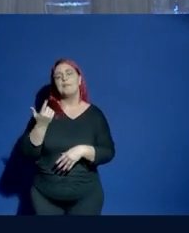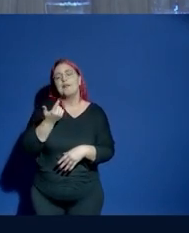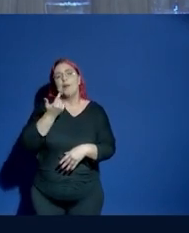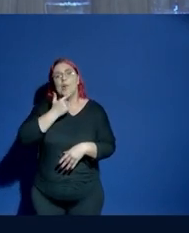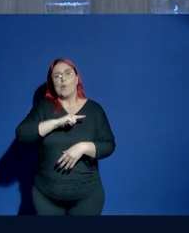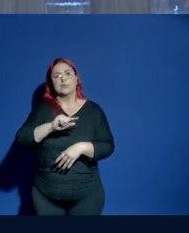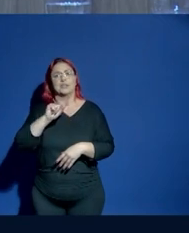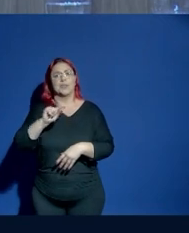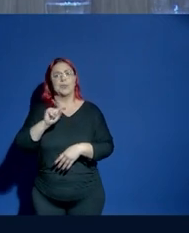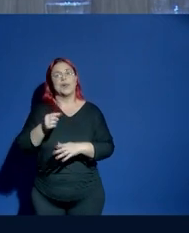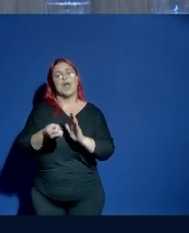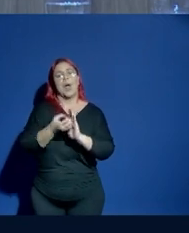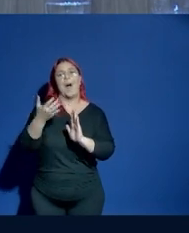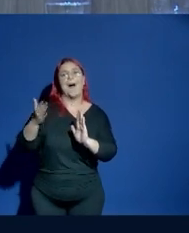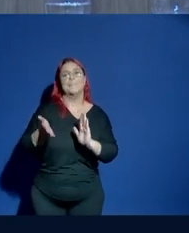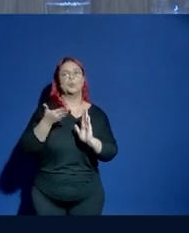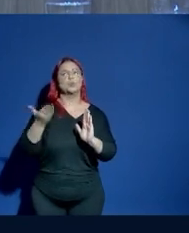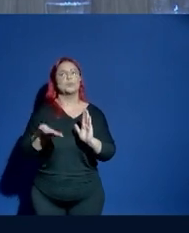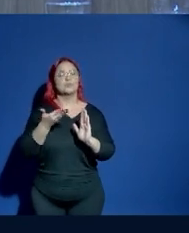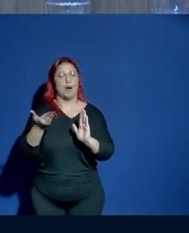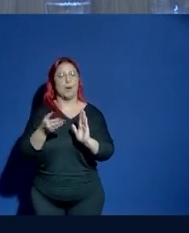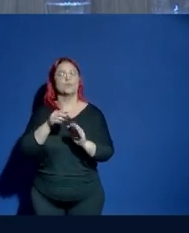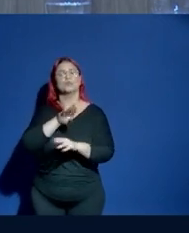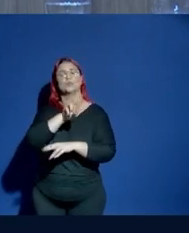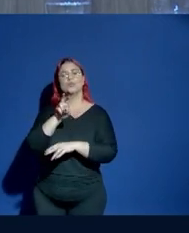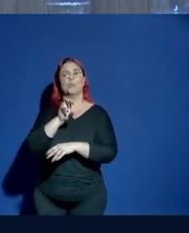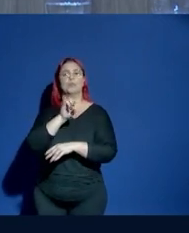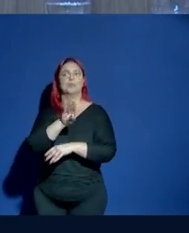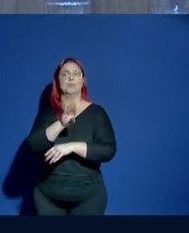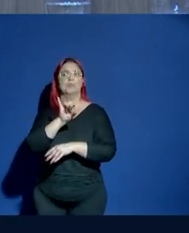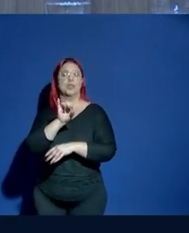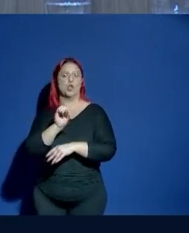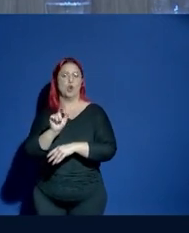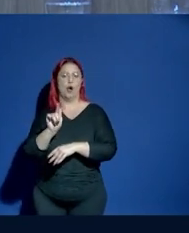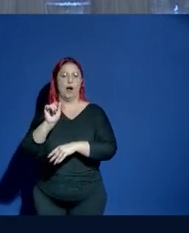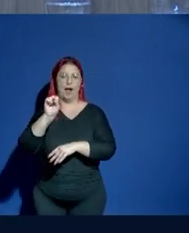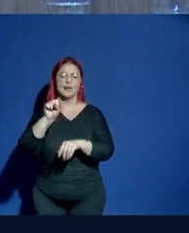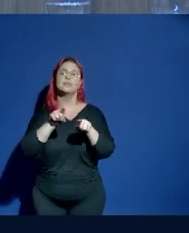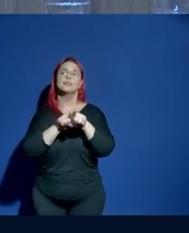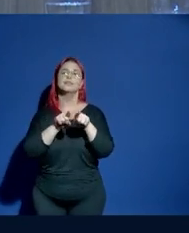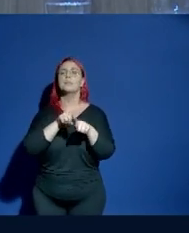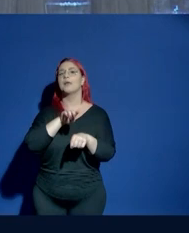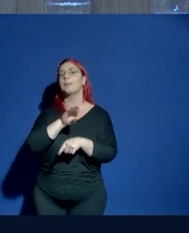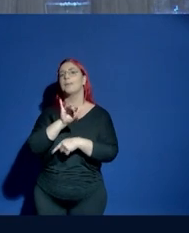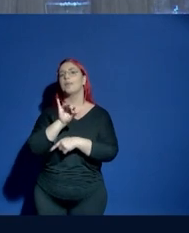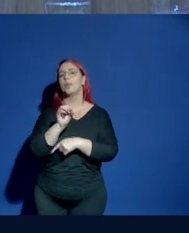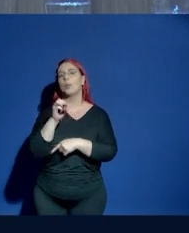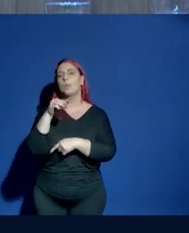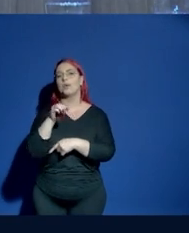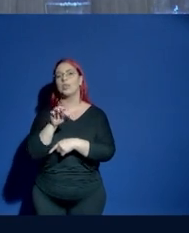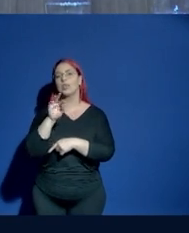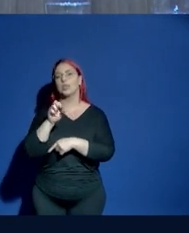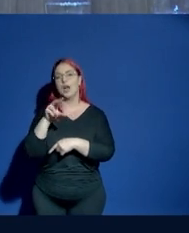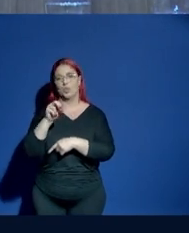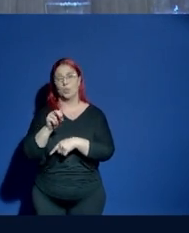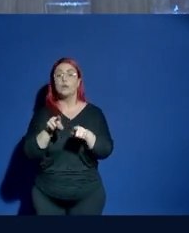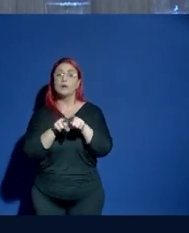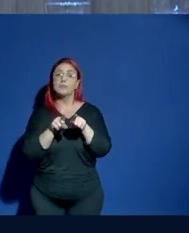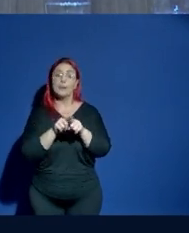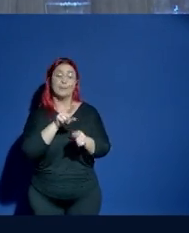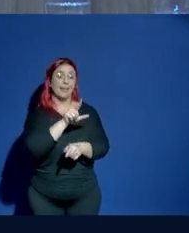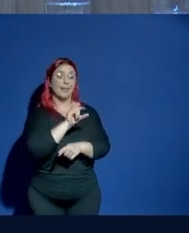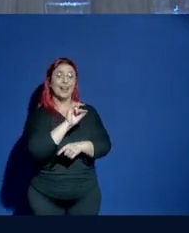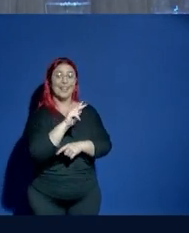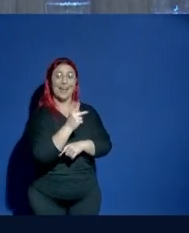sustentação e para produção de biogás e biometano e pelo fato da gente concentrar a vingança você precisa